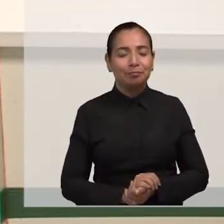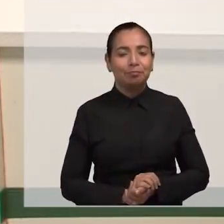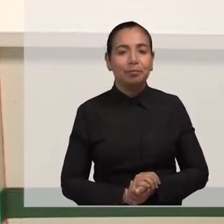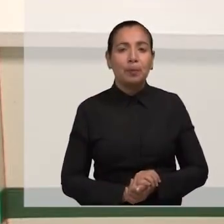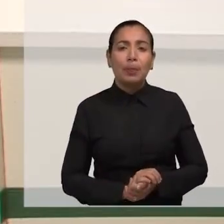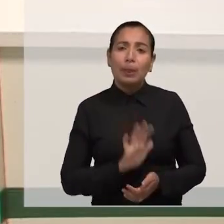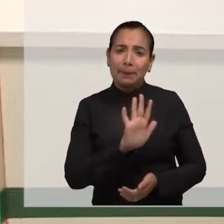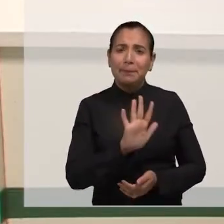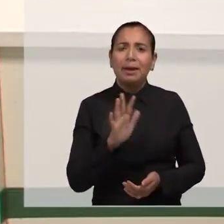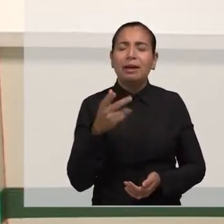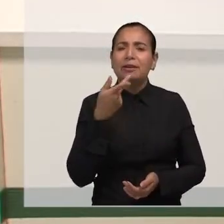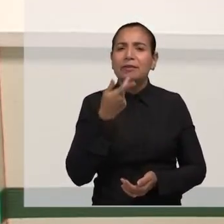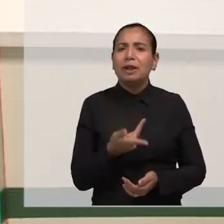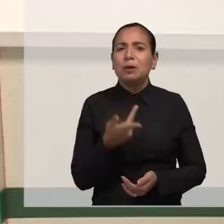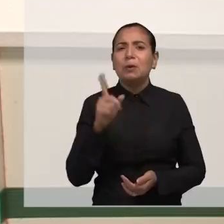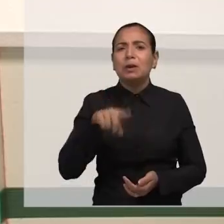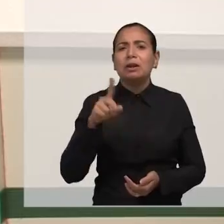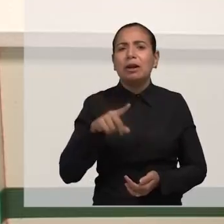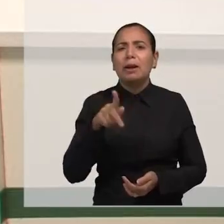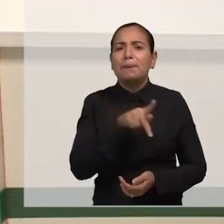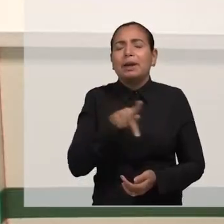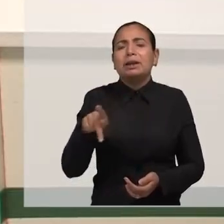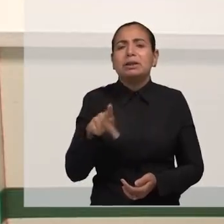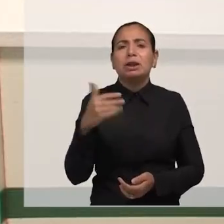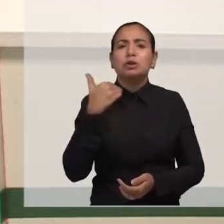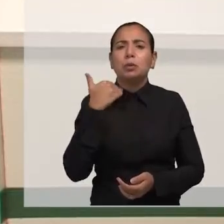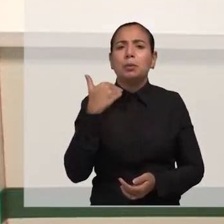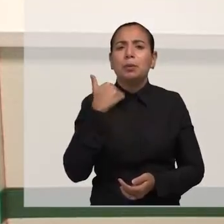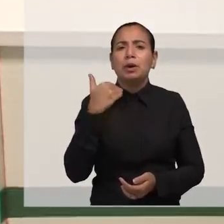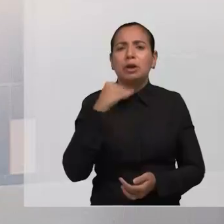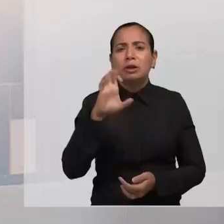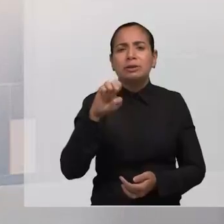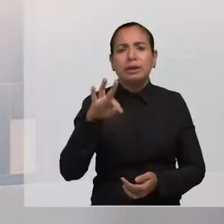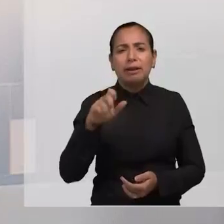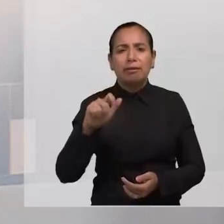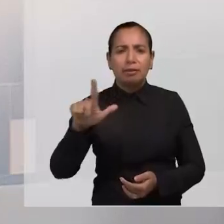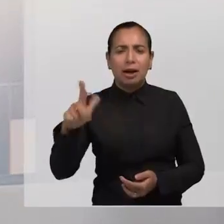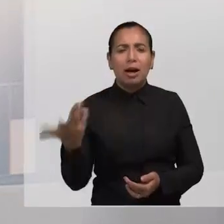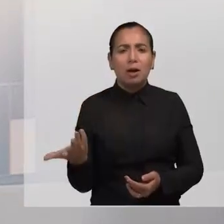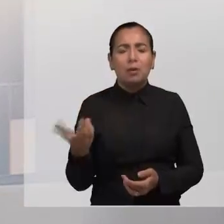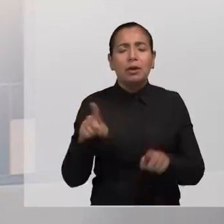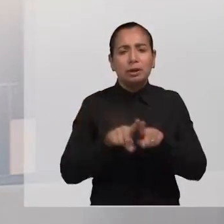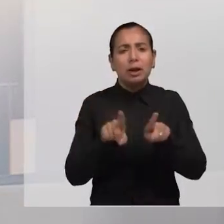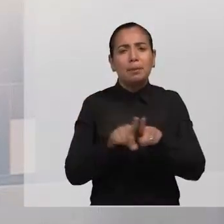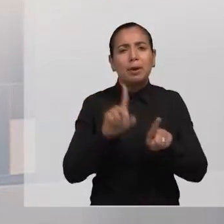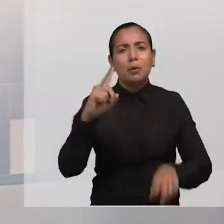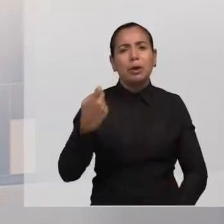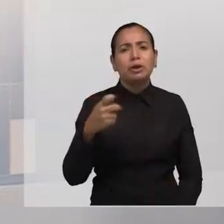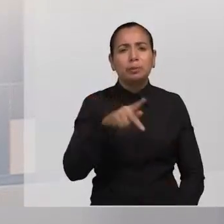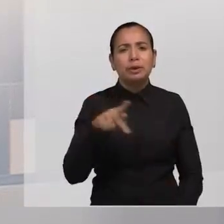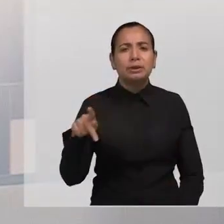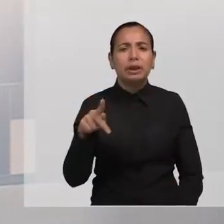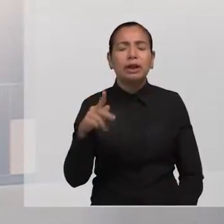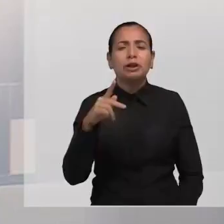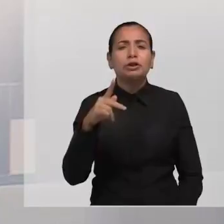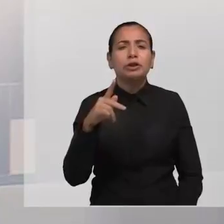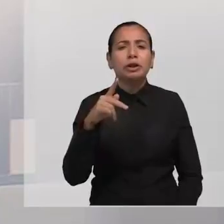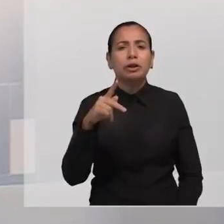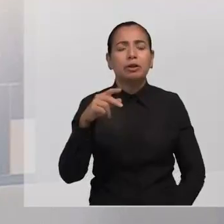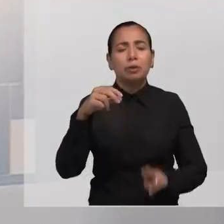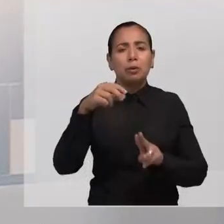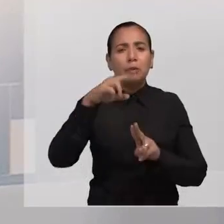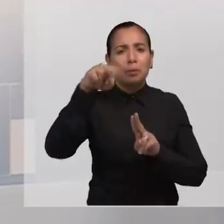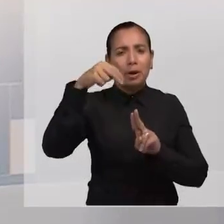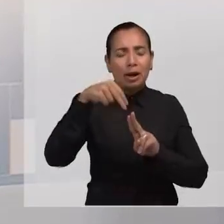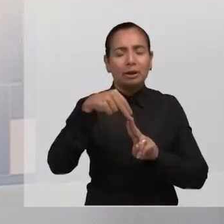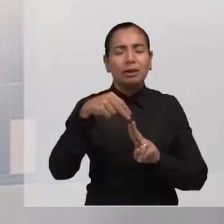começar primeiro, Camilo e os seus senadores, né? Como é que vai ficar, Carlinhos? Eu